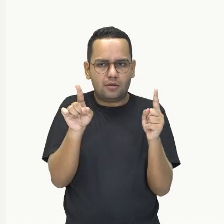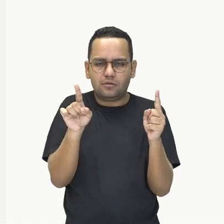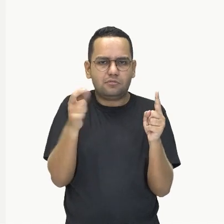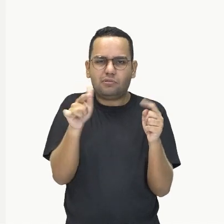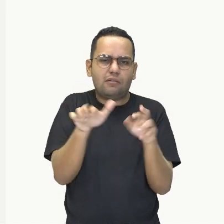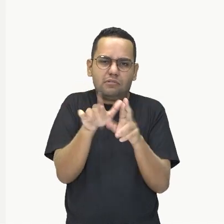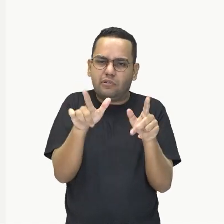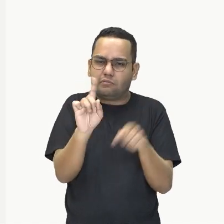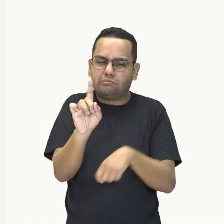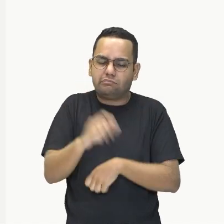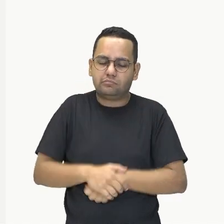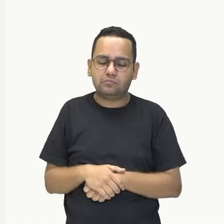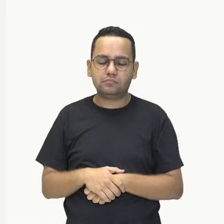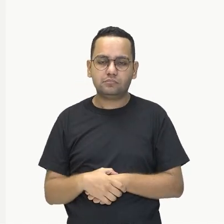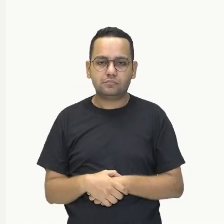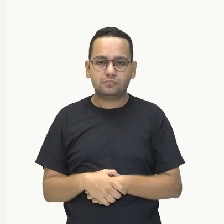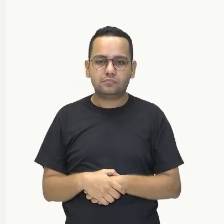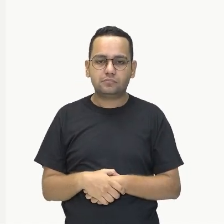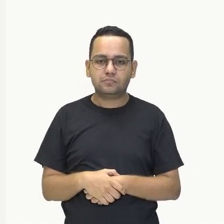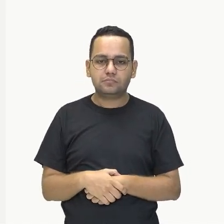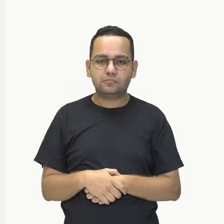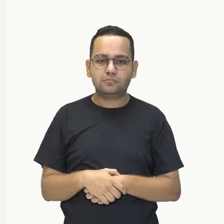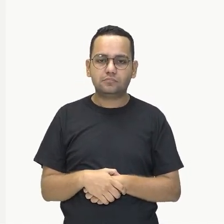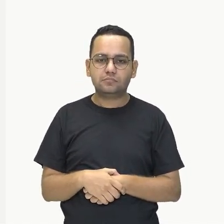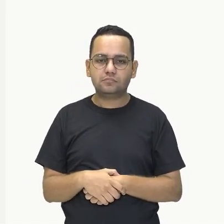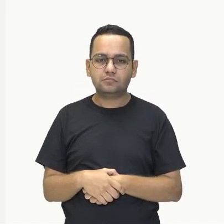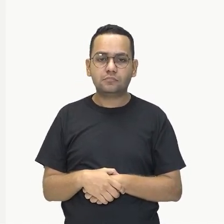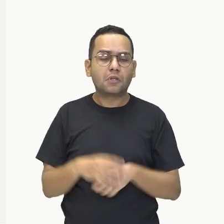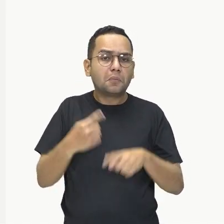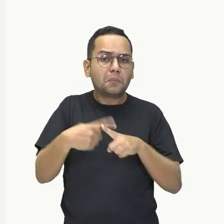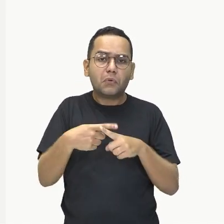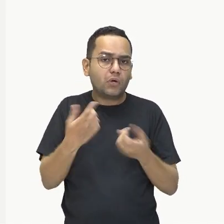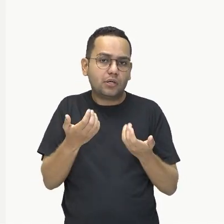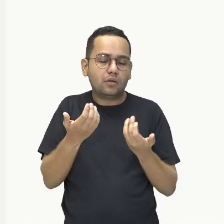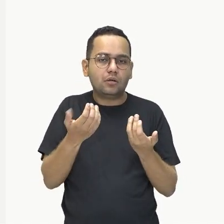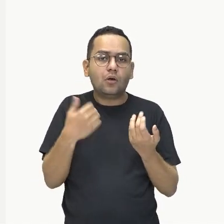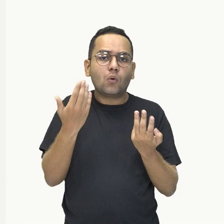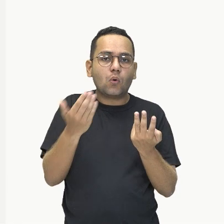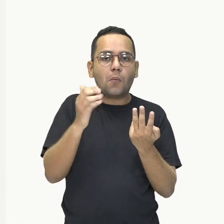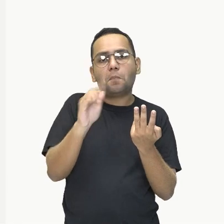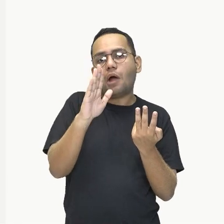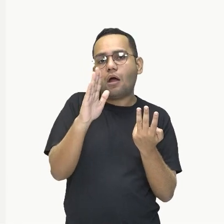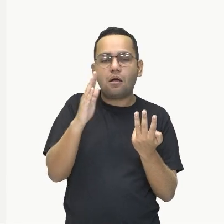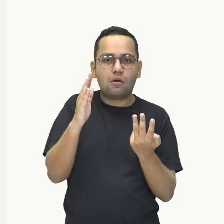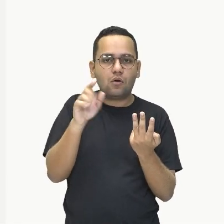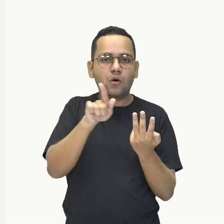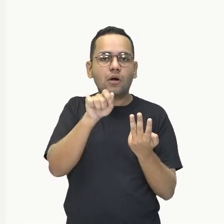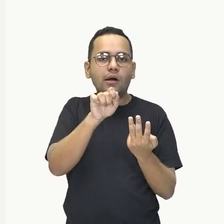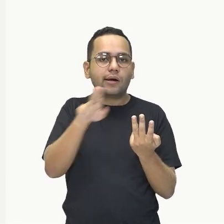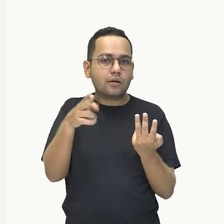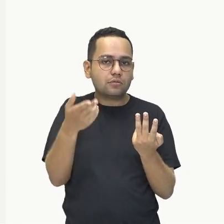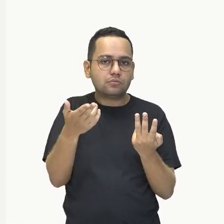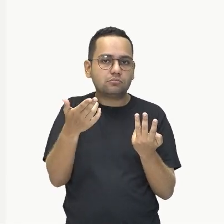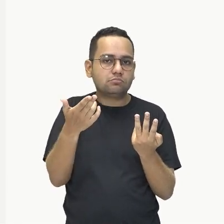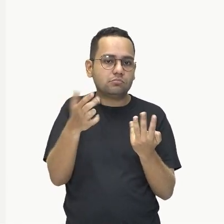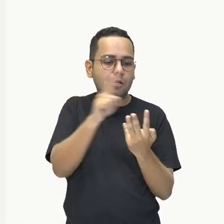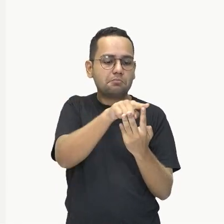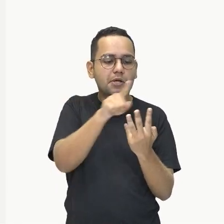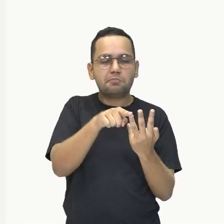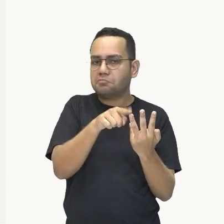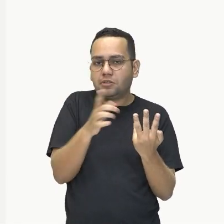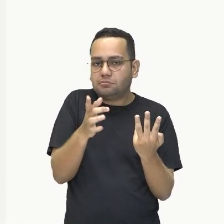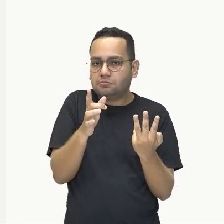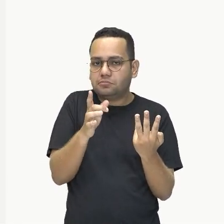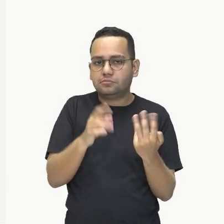tá? Porque a gente vai utilizar o maior grau. Como a gente viu, o maior grau é quinto grau.